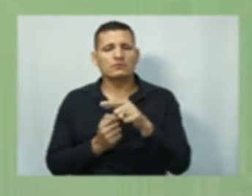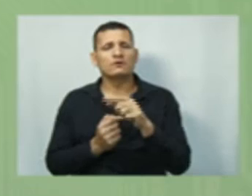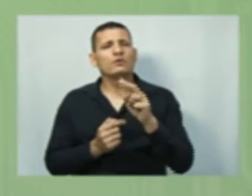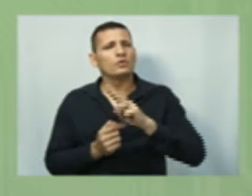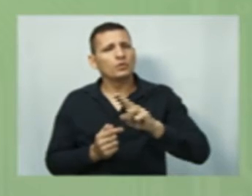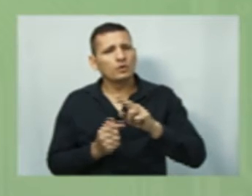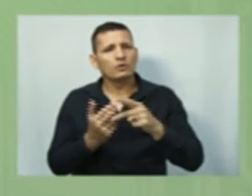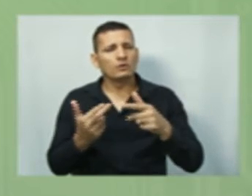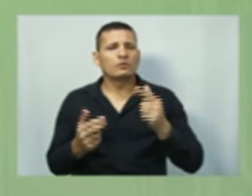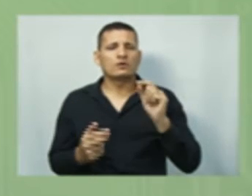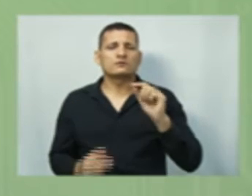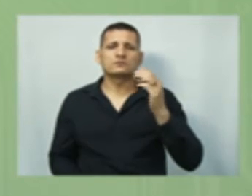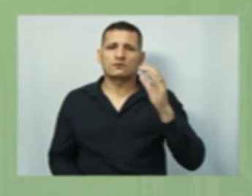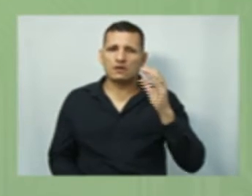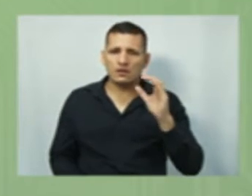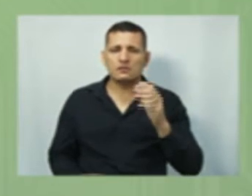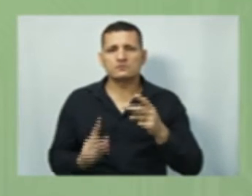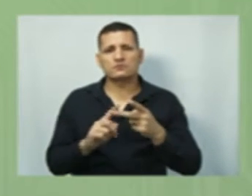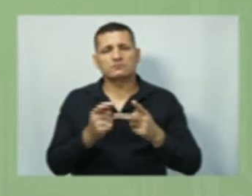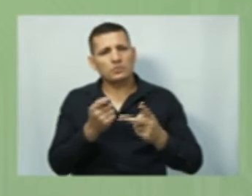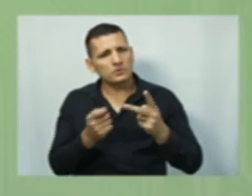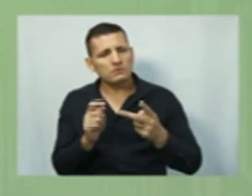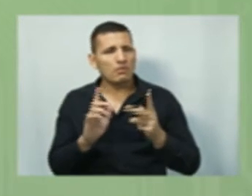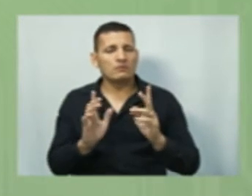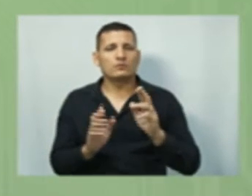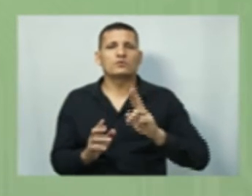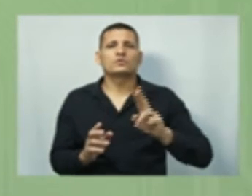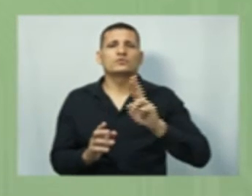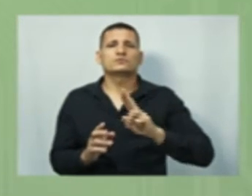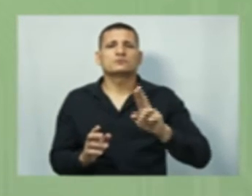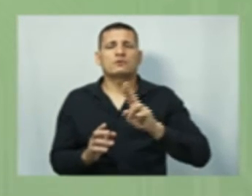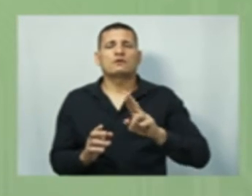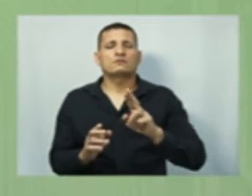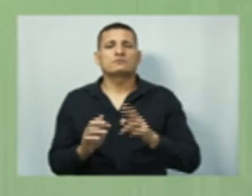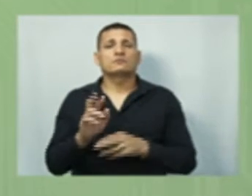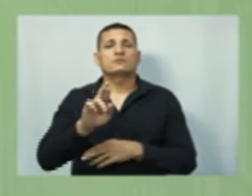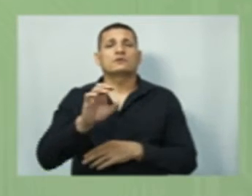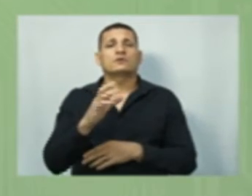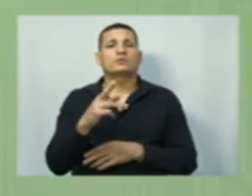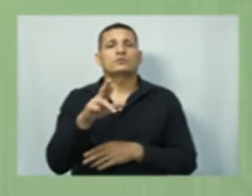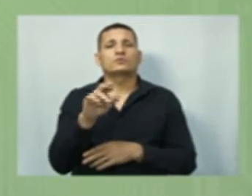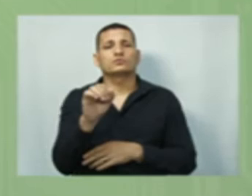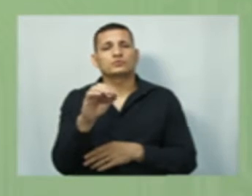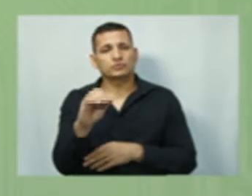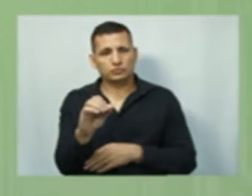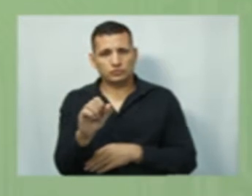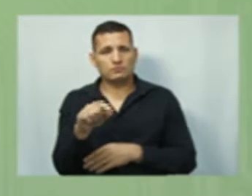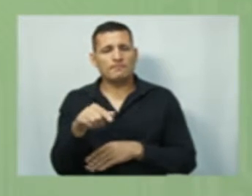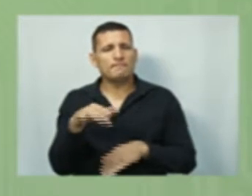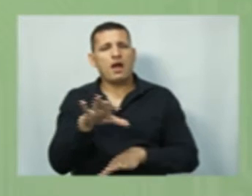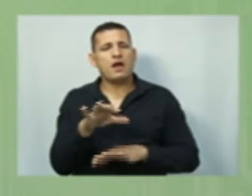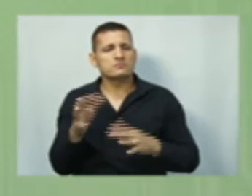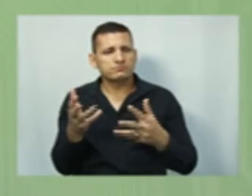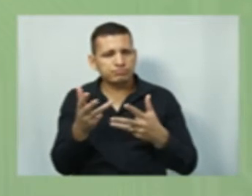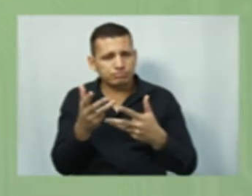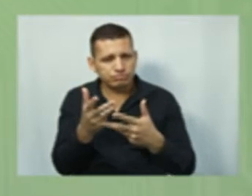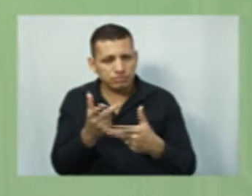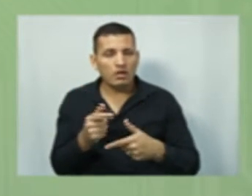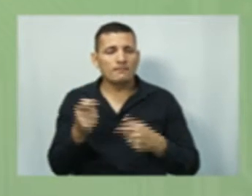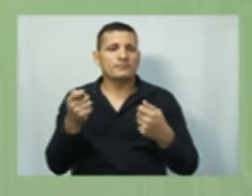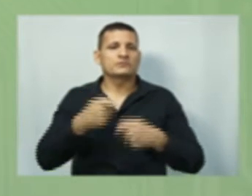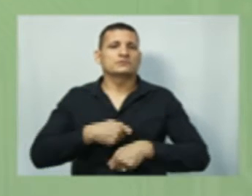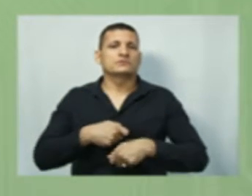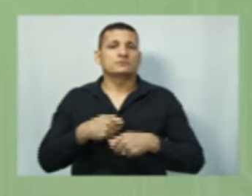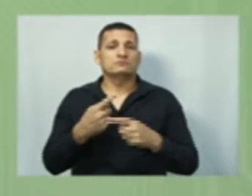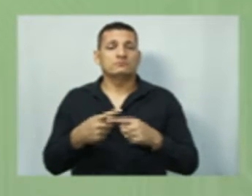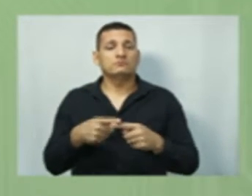econômica, procura usar os recursos produtivos escassos tão eficientemente quanto possível, a fim de produzir o máximo